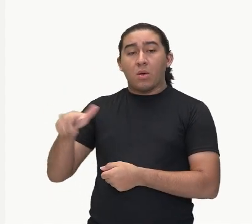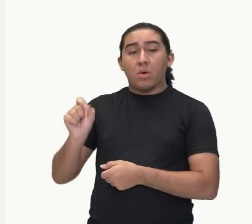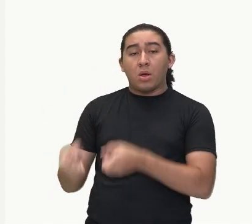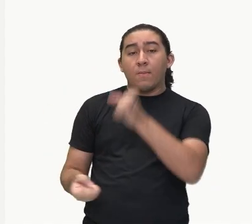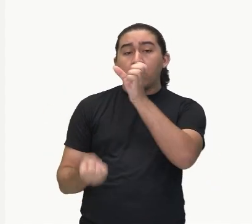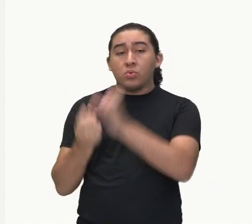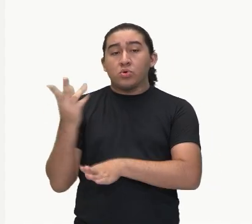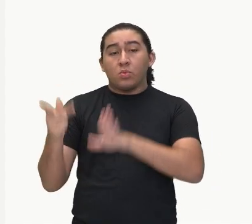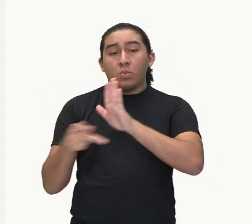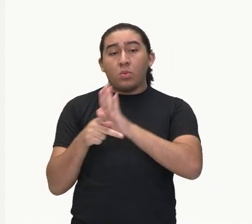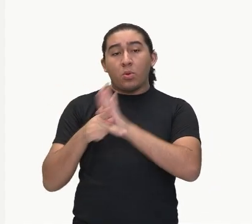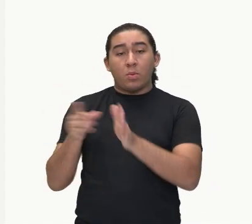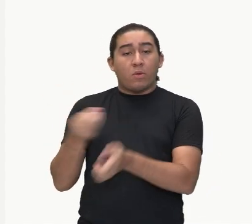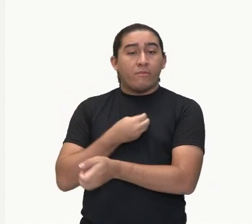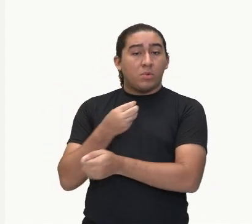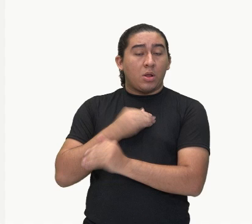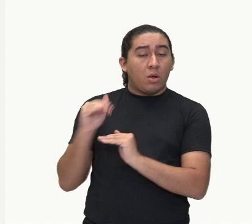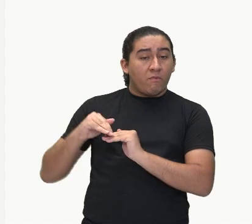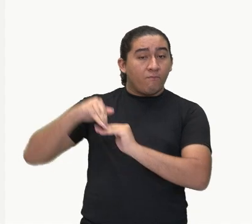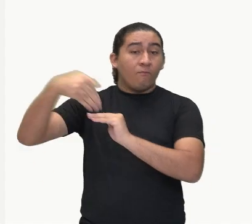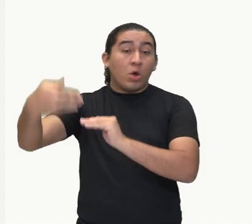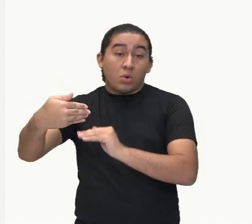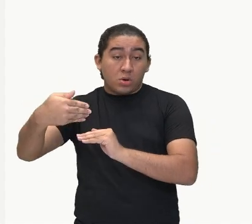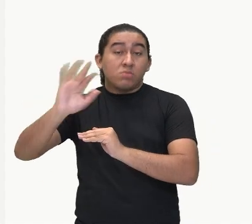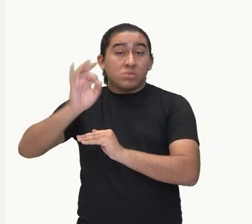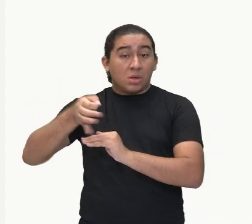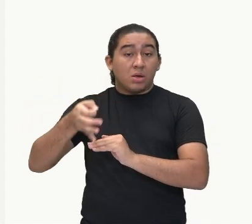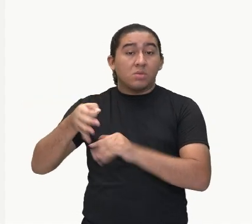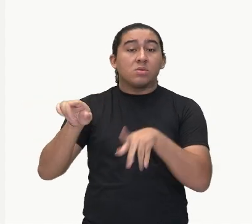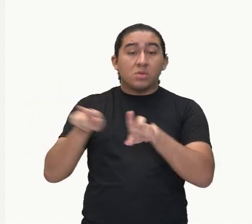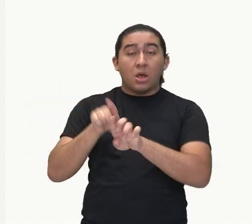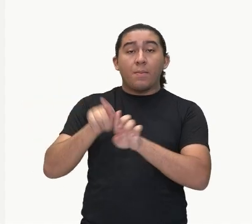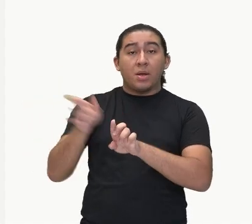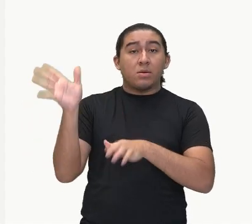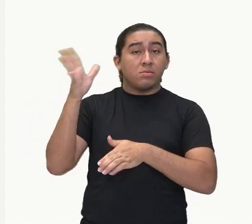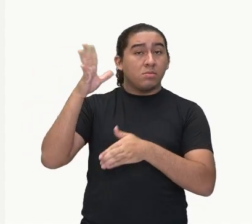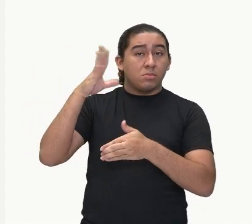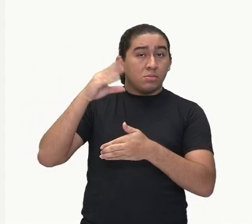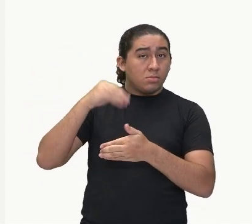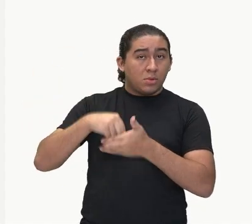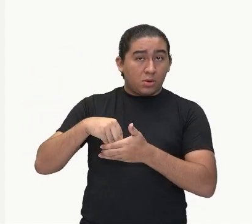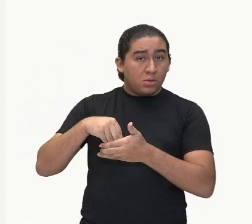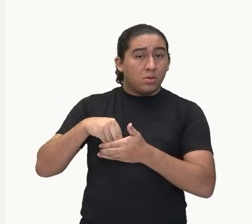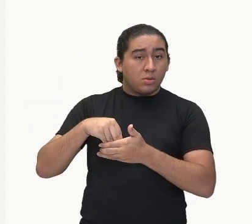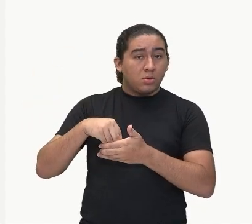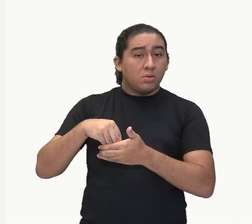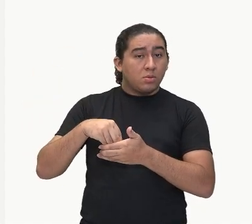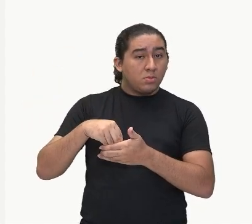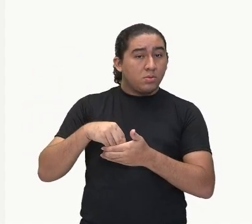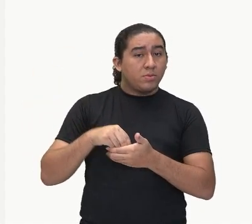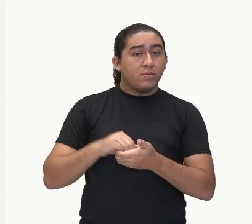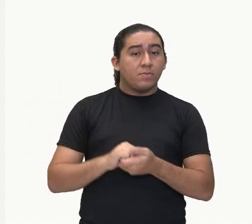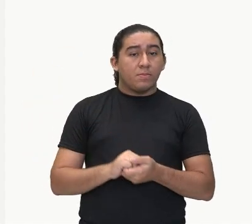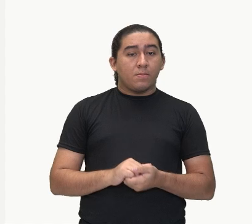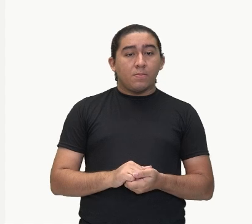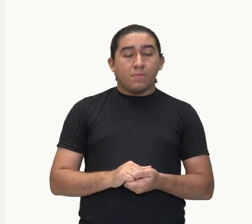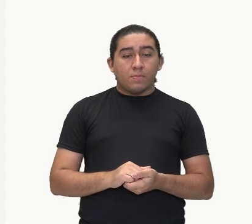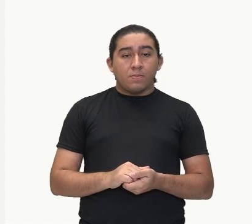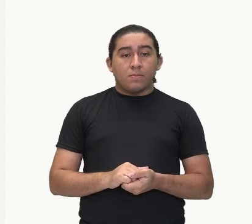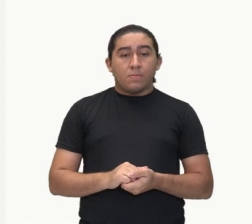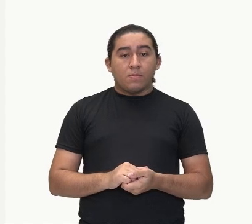a realidade exterior, bem como a interior. Então, vai